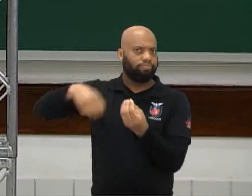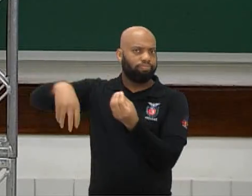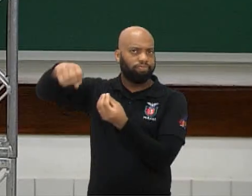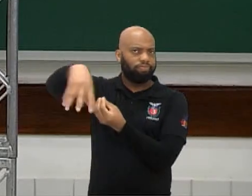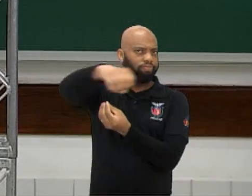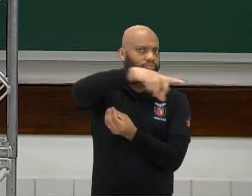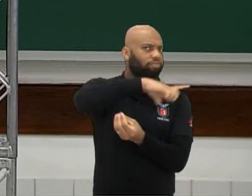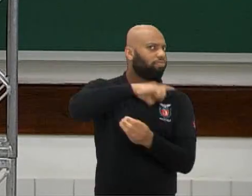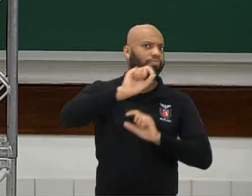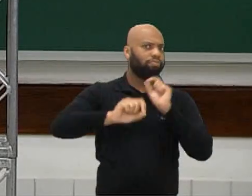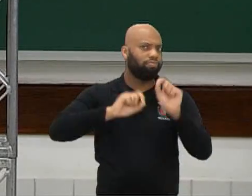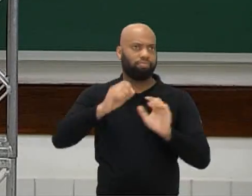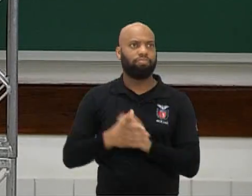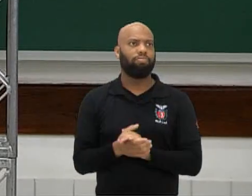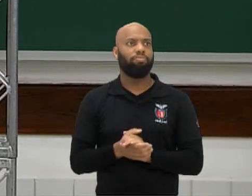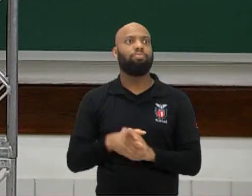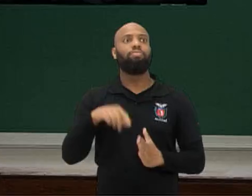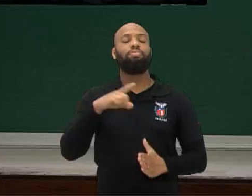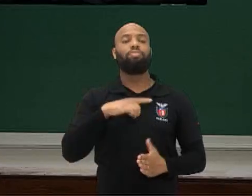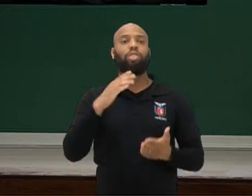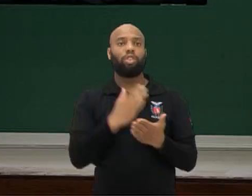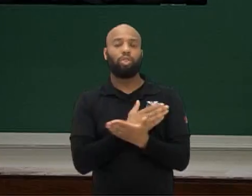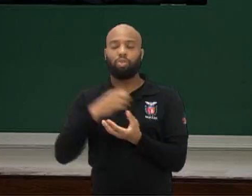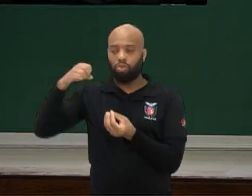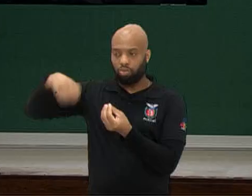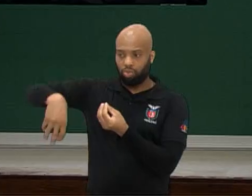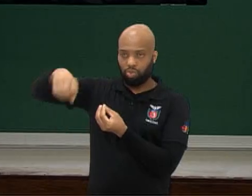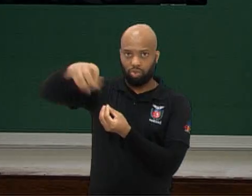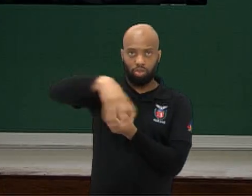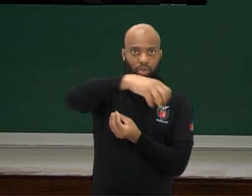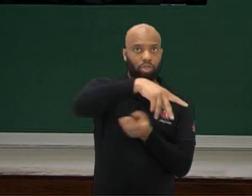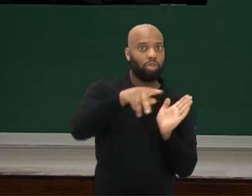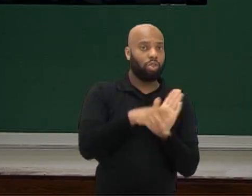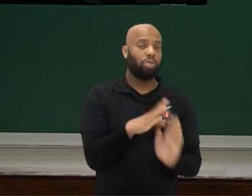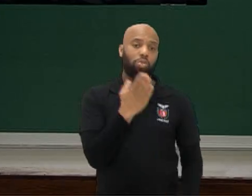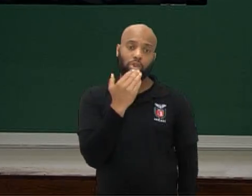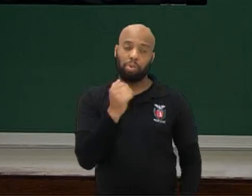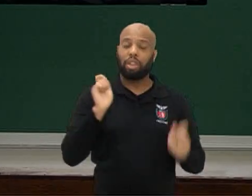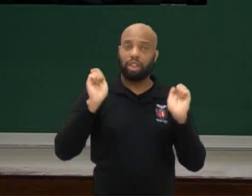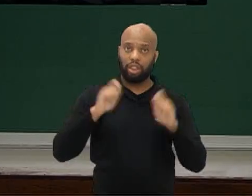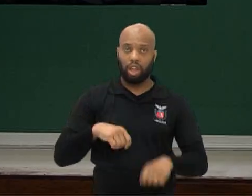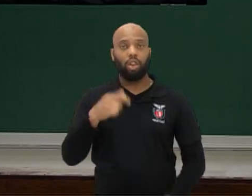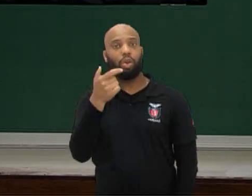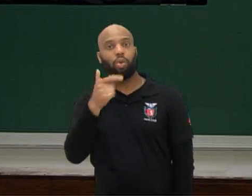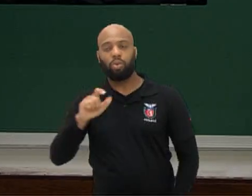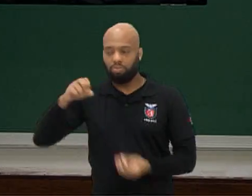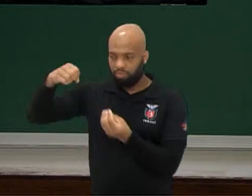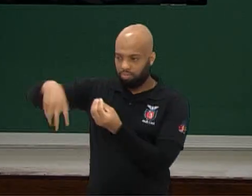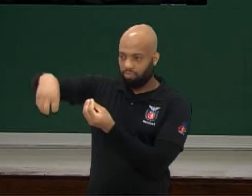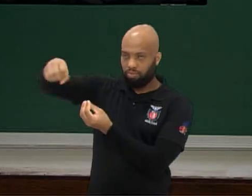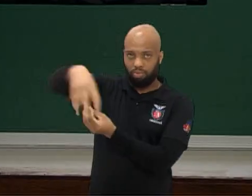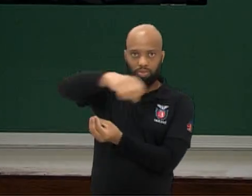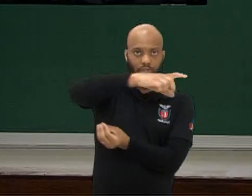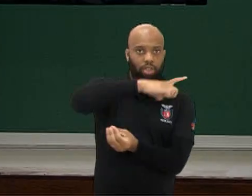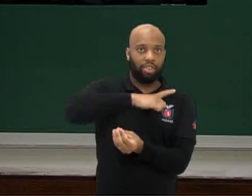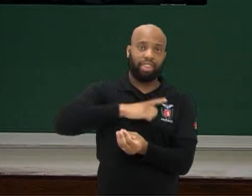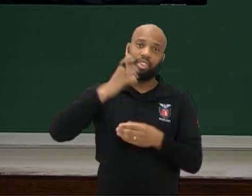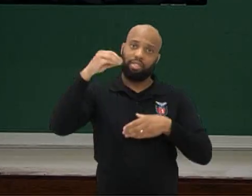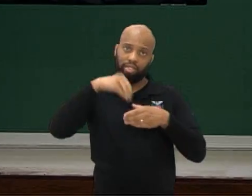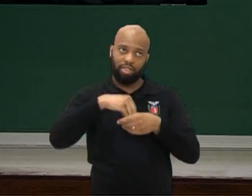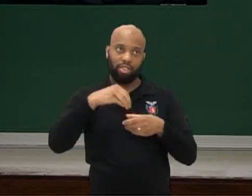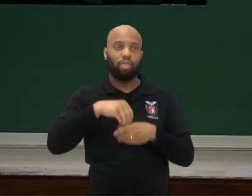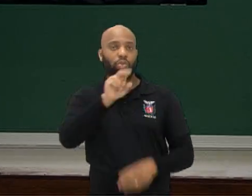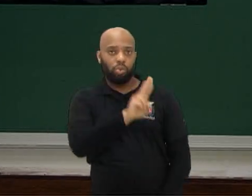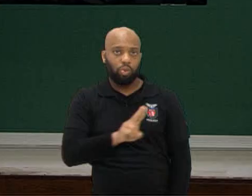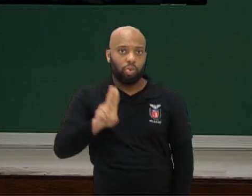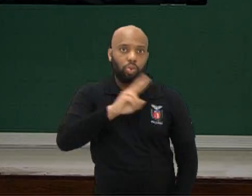dos fungos. Então, aqueles que servem de alimento para o ser humano, aqueles que produzem substâncias que são utilizadas